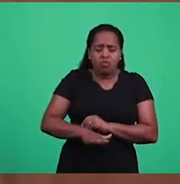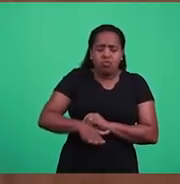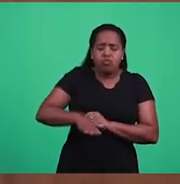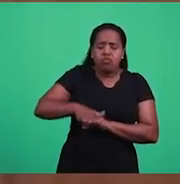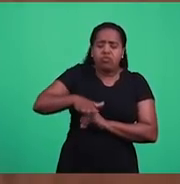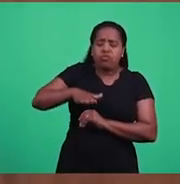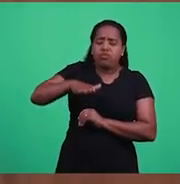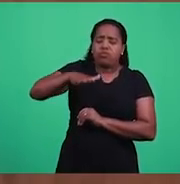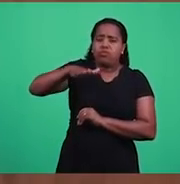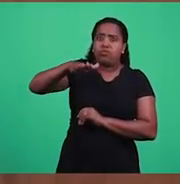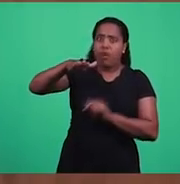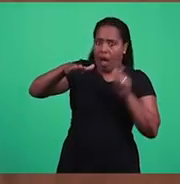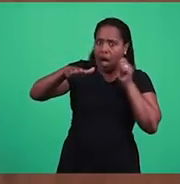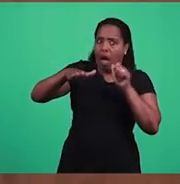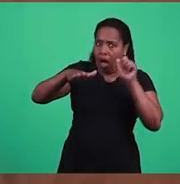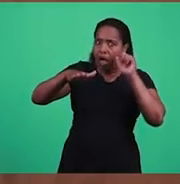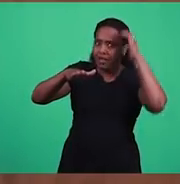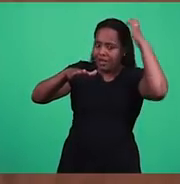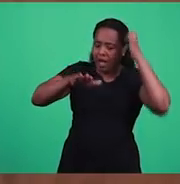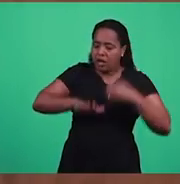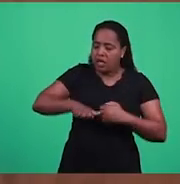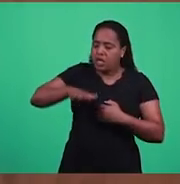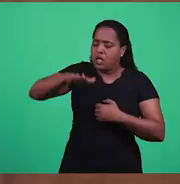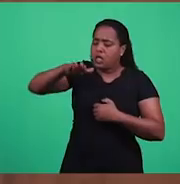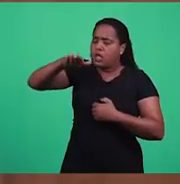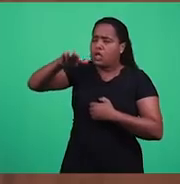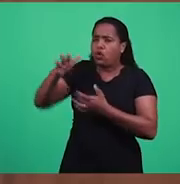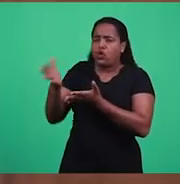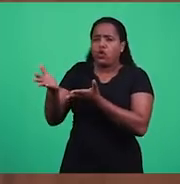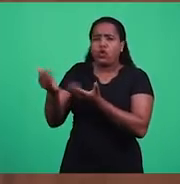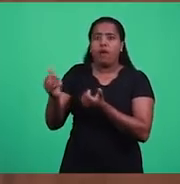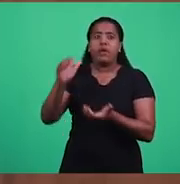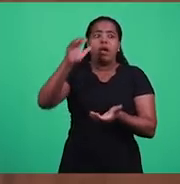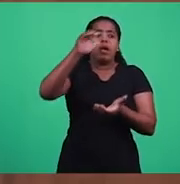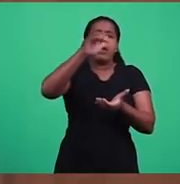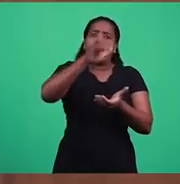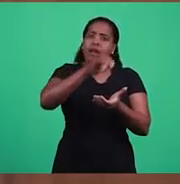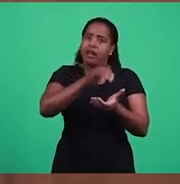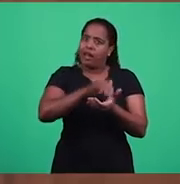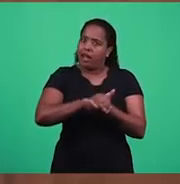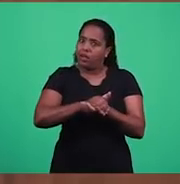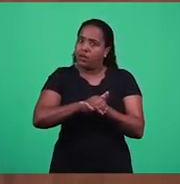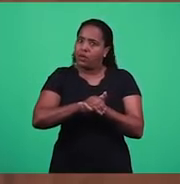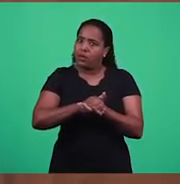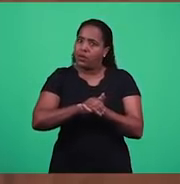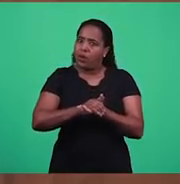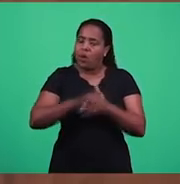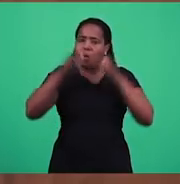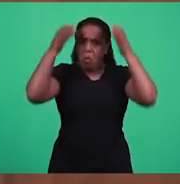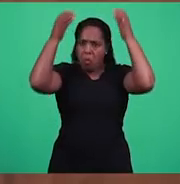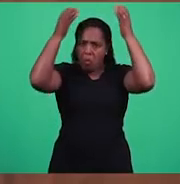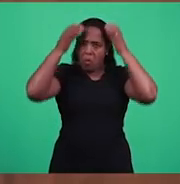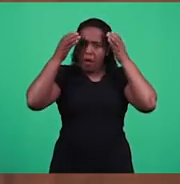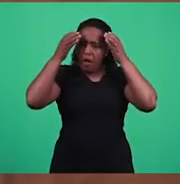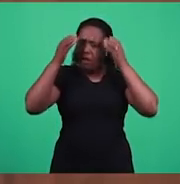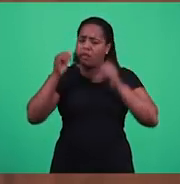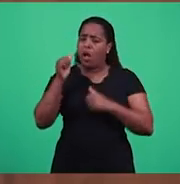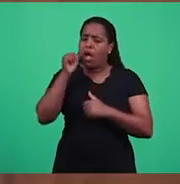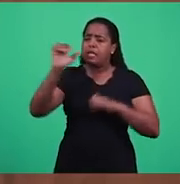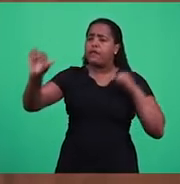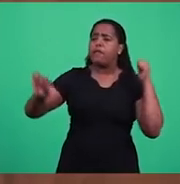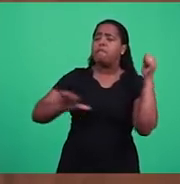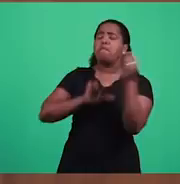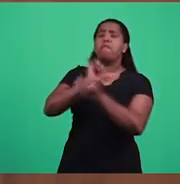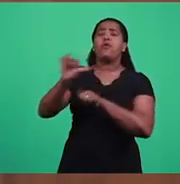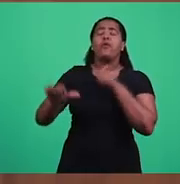rei. Então ela se tornou uma rainha. Que coisa linda, uma serva de Deus se tornando uma